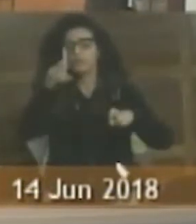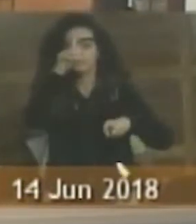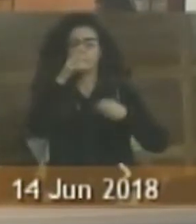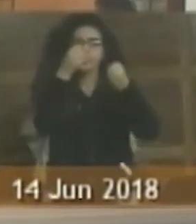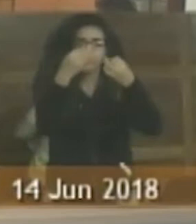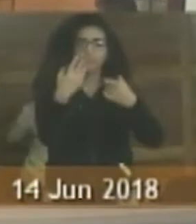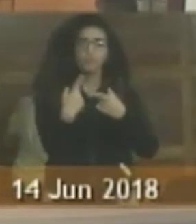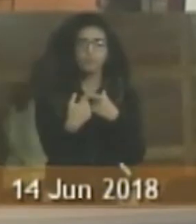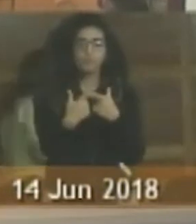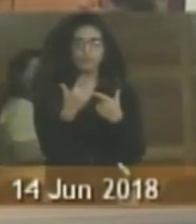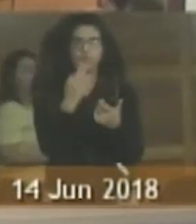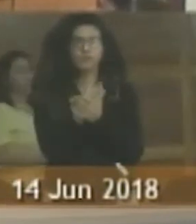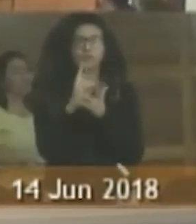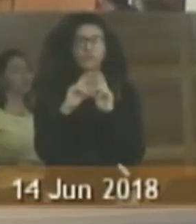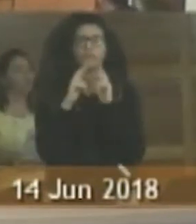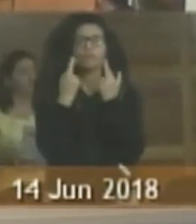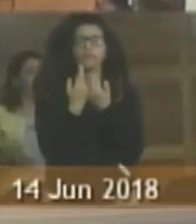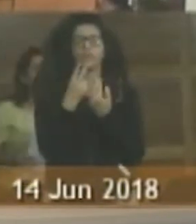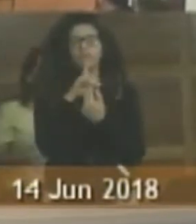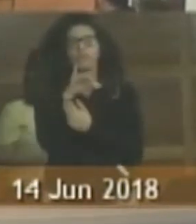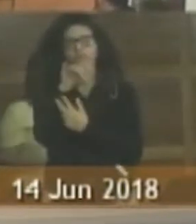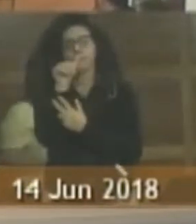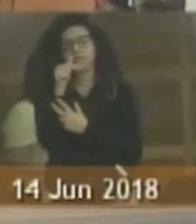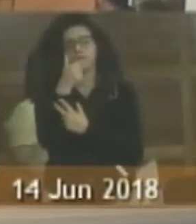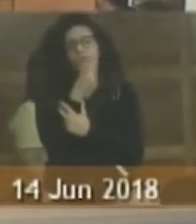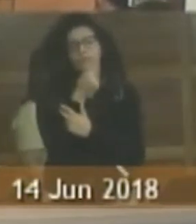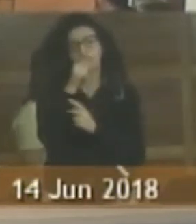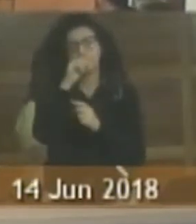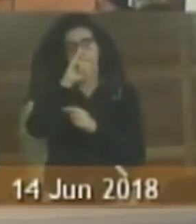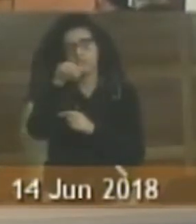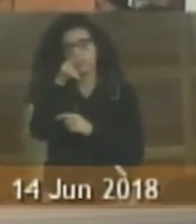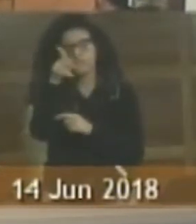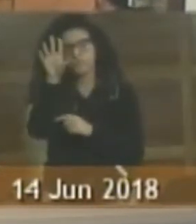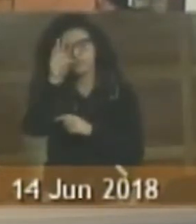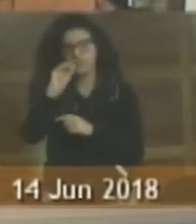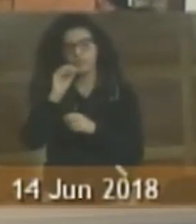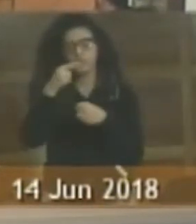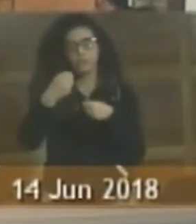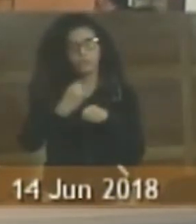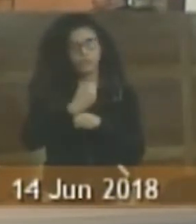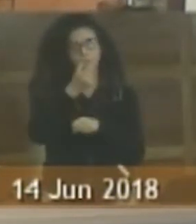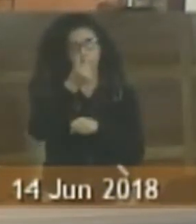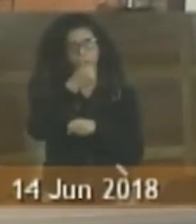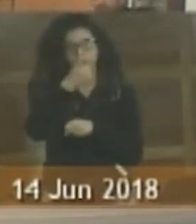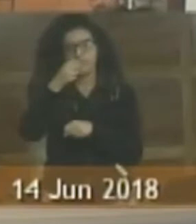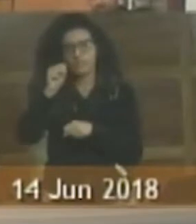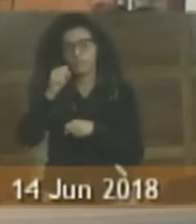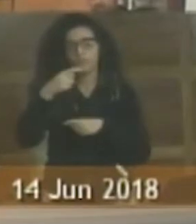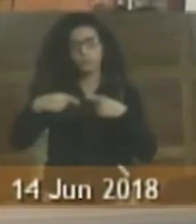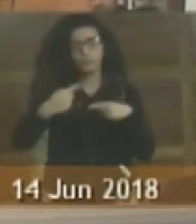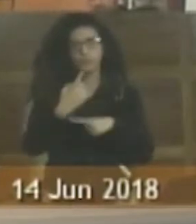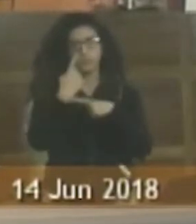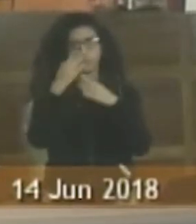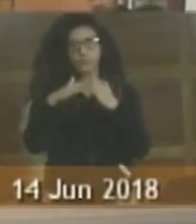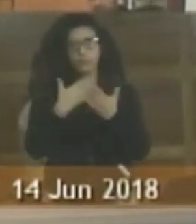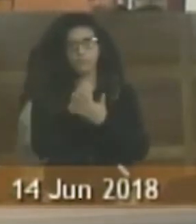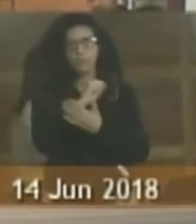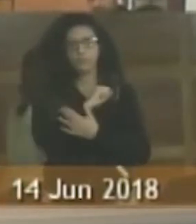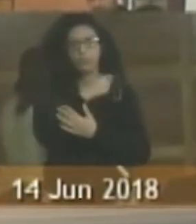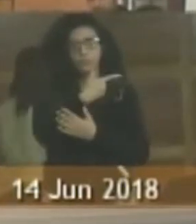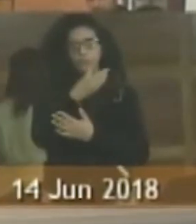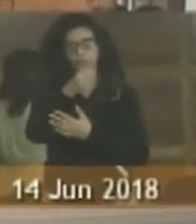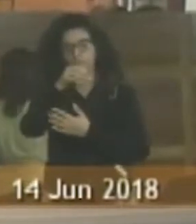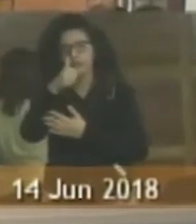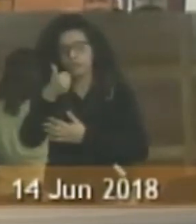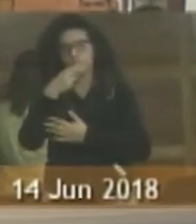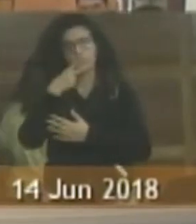seja justificada a sua ausência na sessão ordinária do dia 7 de junho de 2018. Em discussão única, requerimento número 291 de 2018, de